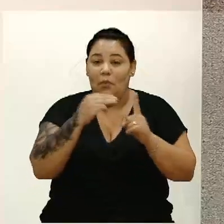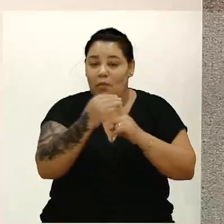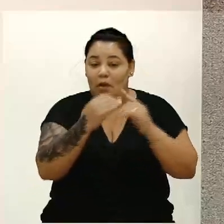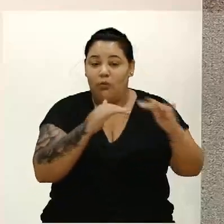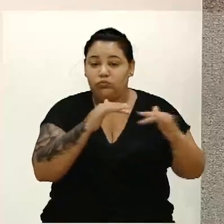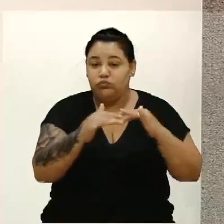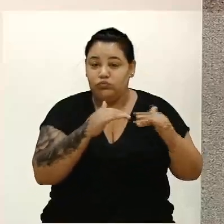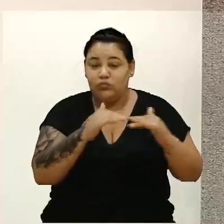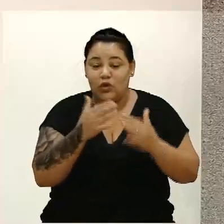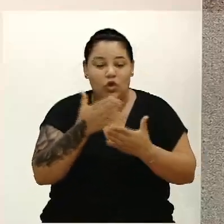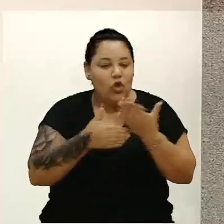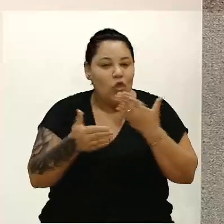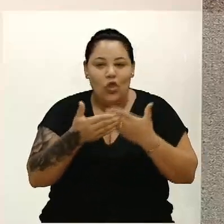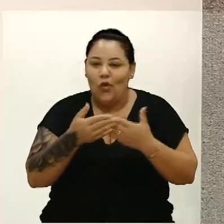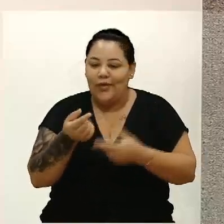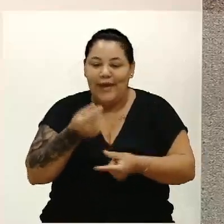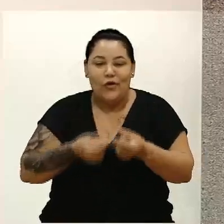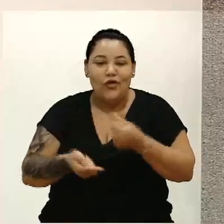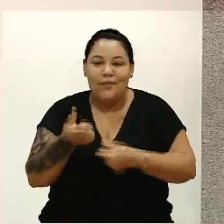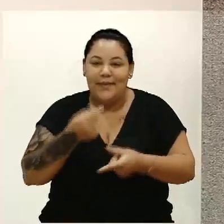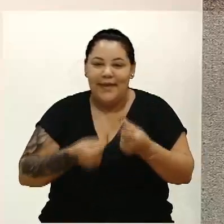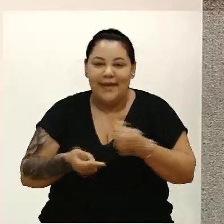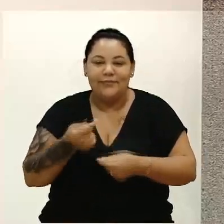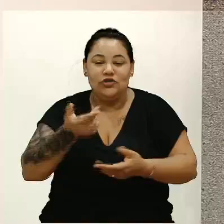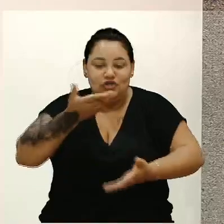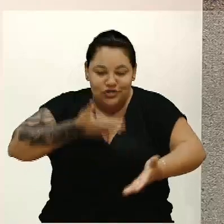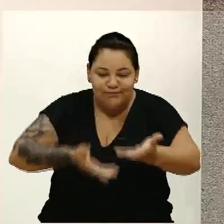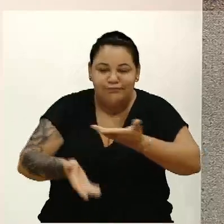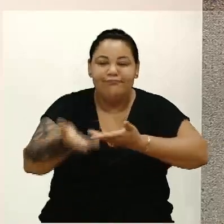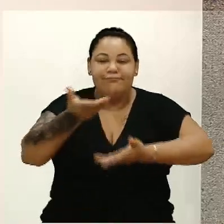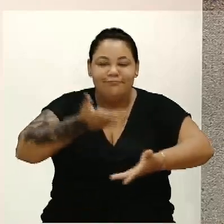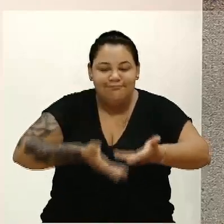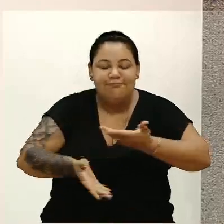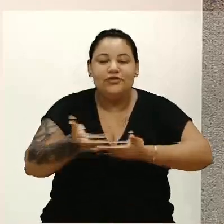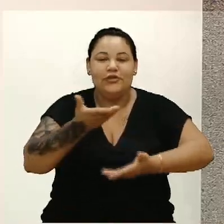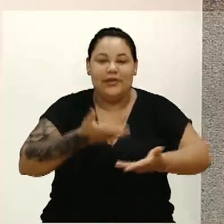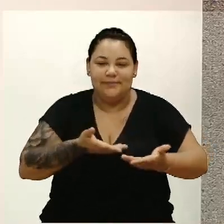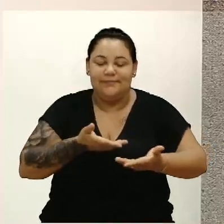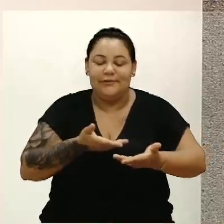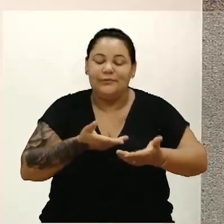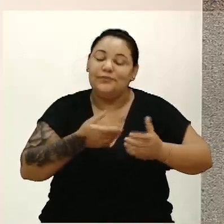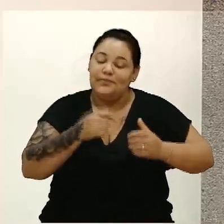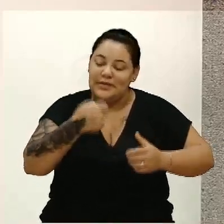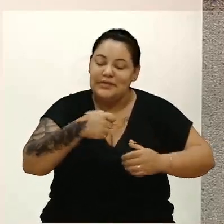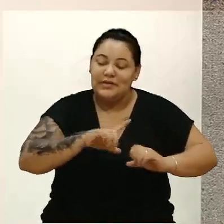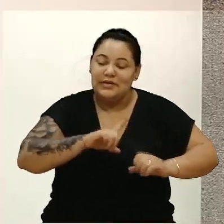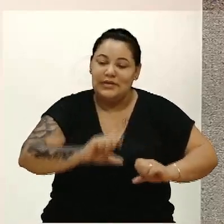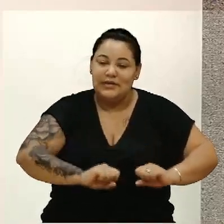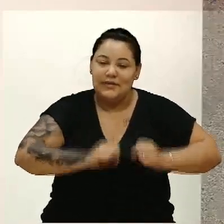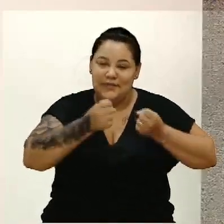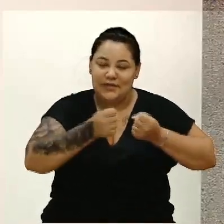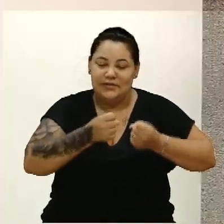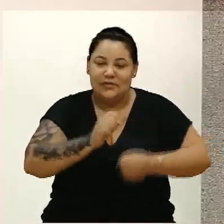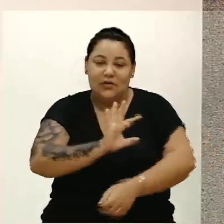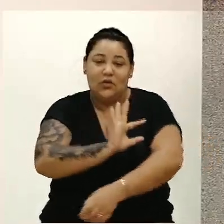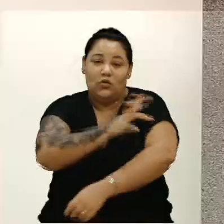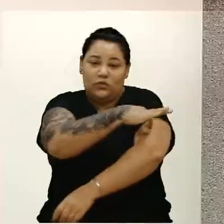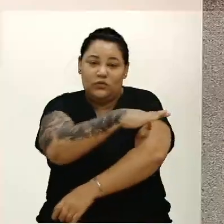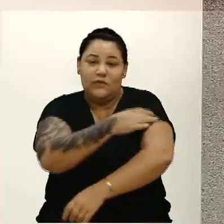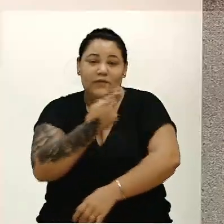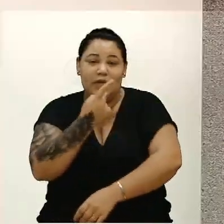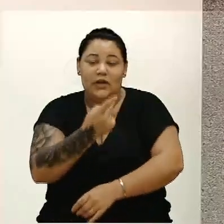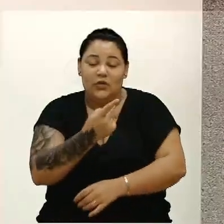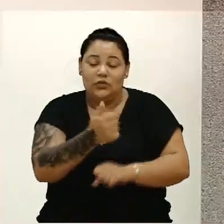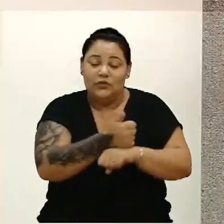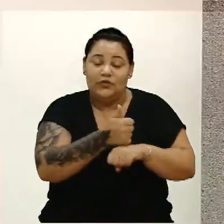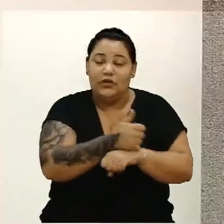arcabouço econômico e valorativo das pessoas passa justamente pela defesa de áreas. O capitão Ramon falou sobre a questão dos geólogos e, de fato, capitão Ramon,